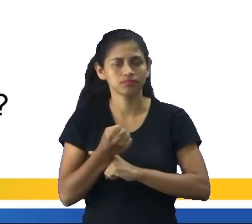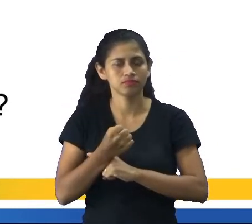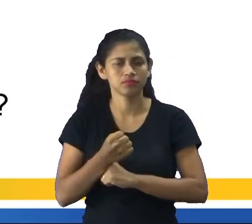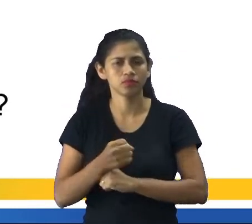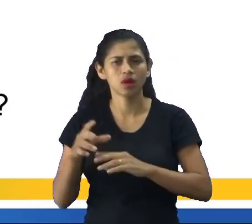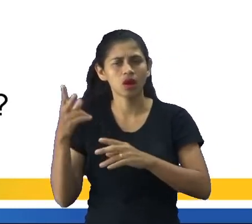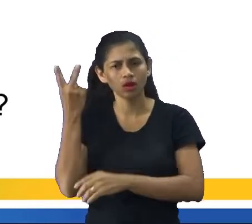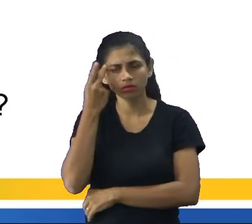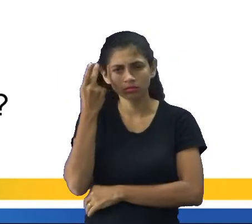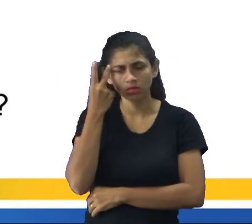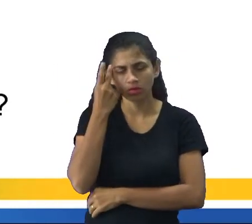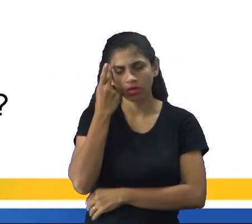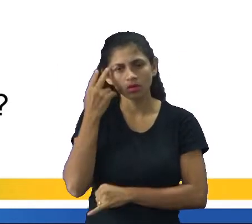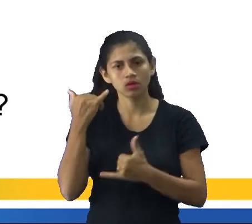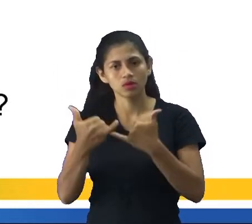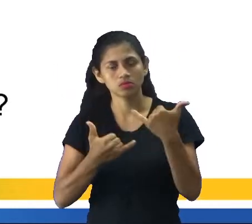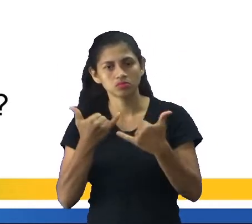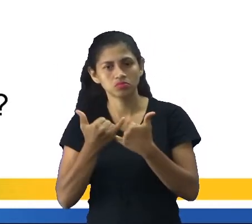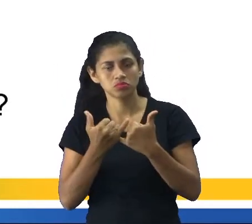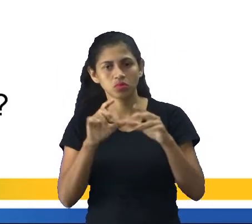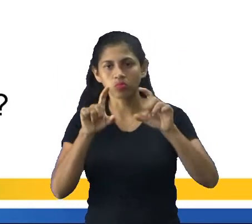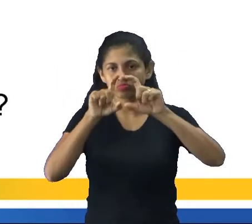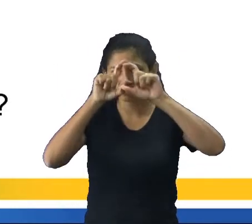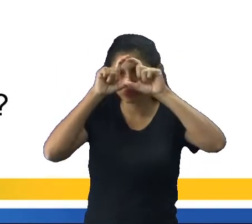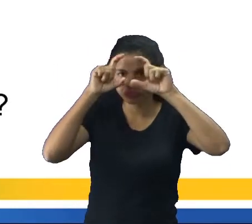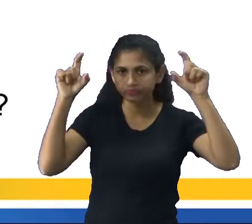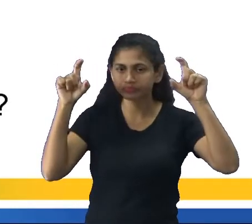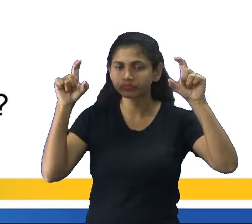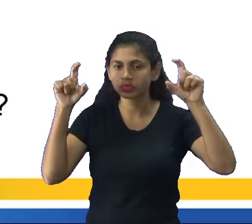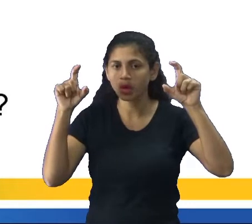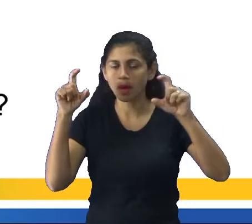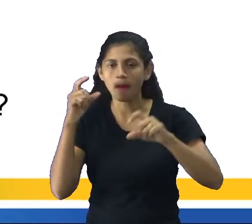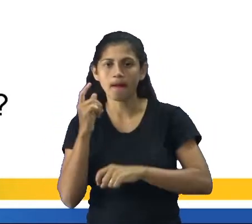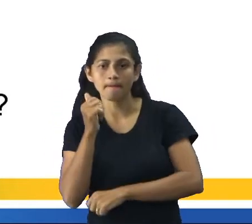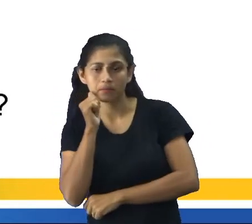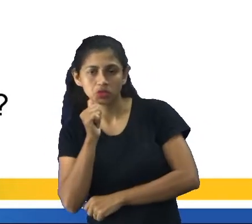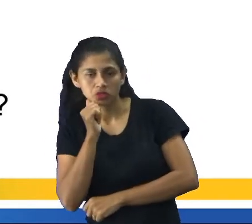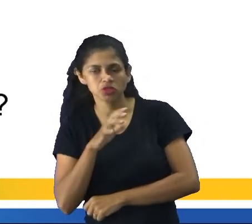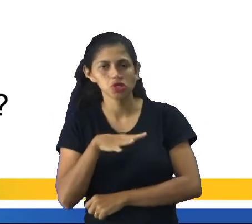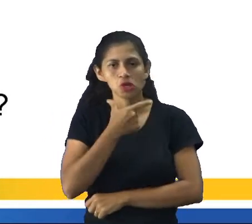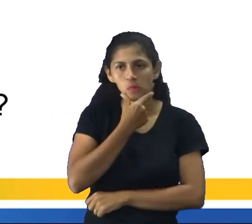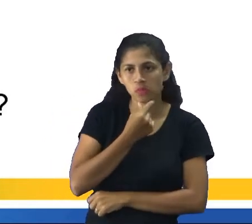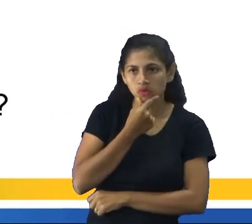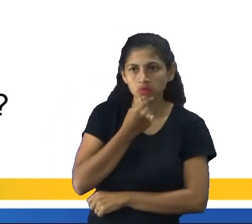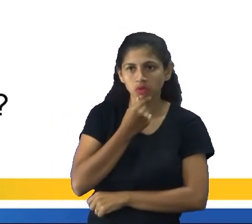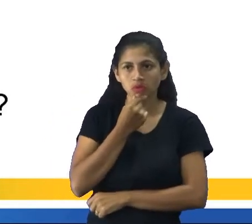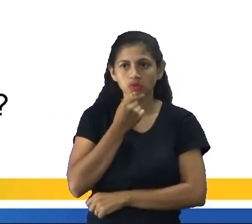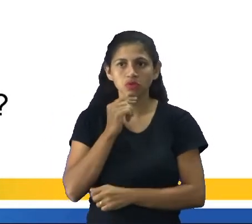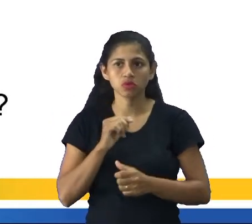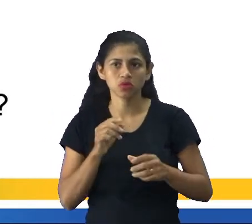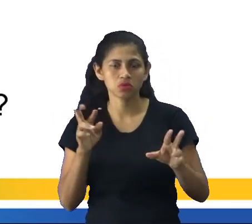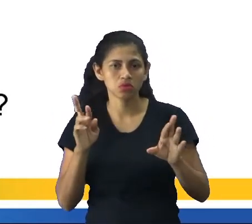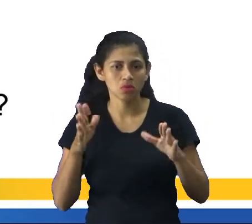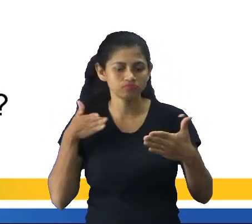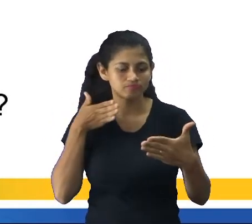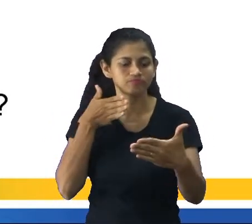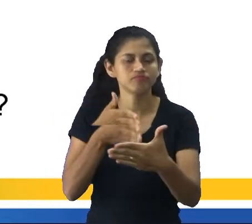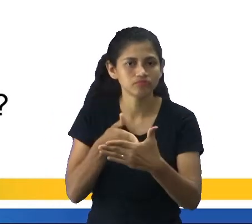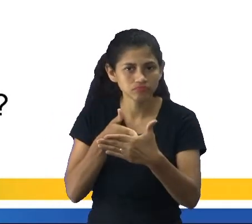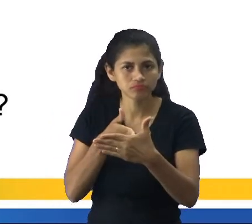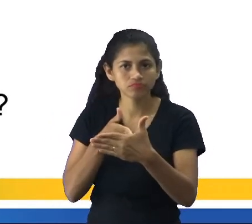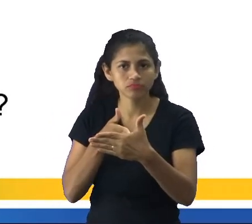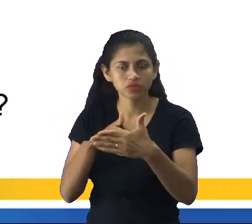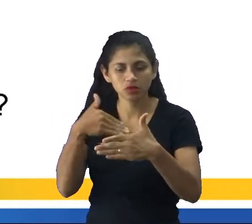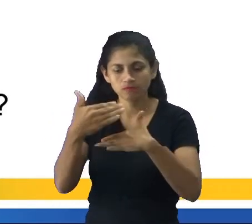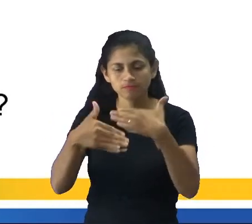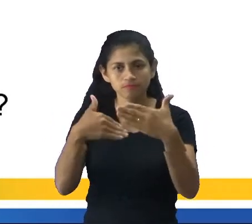muito comum brincadeiras serem rotuladas como de menino ou de menina. Contudo, se limitar por questões culturais ultrapassadas é impedir a